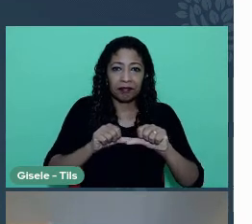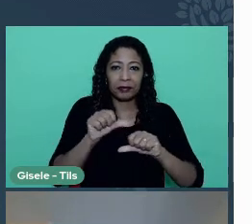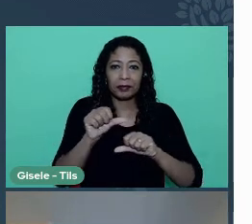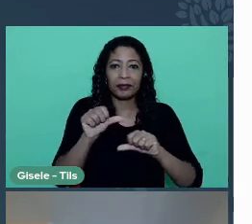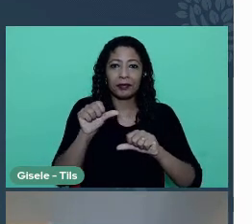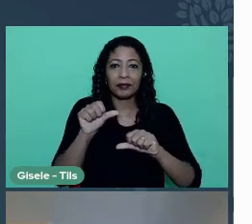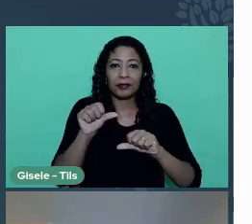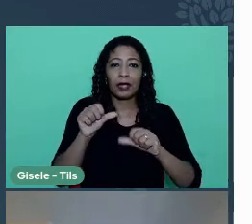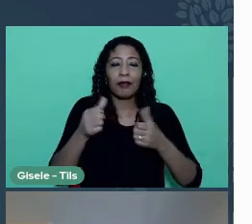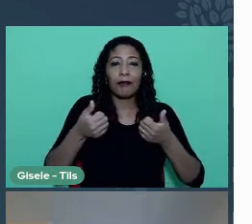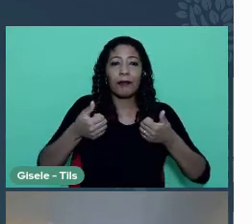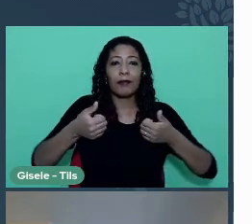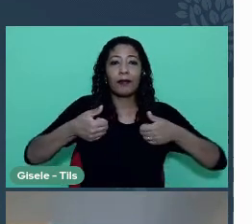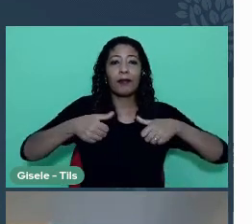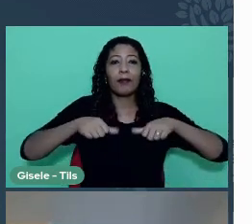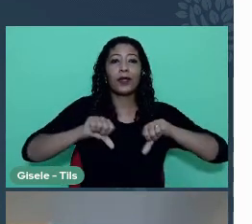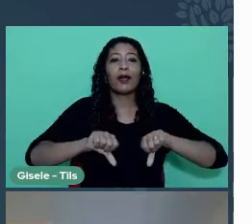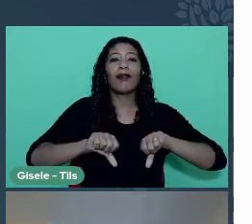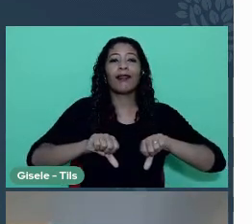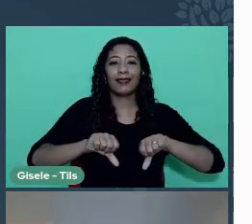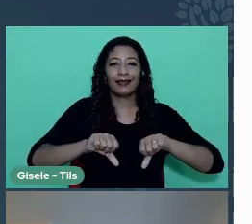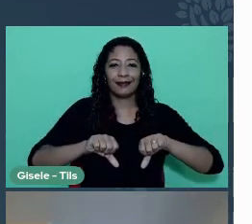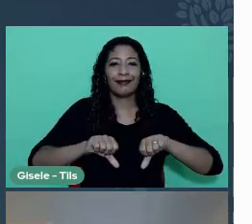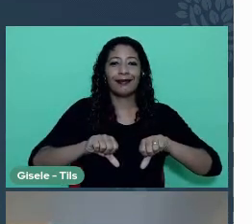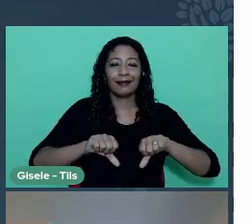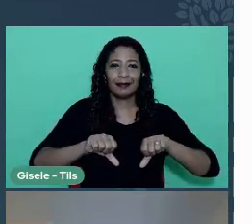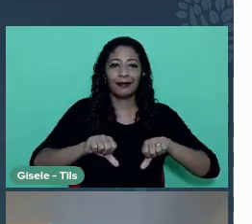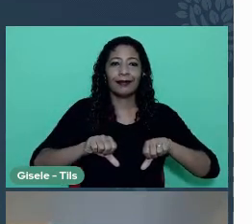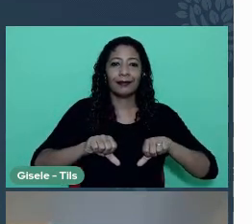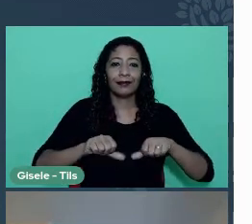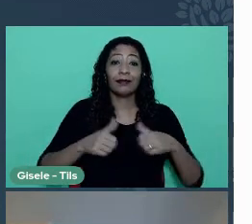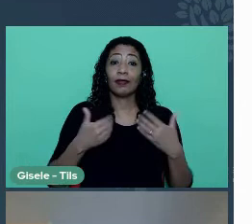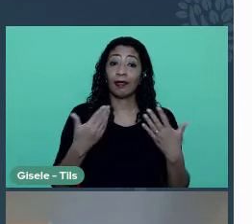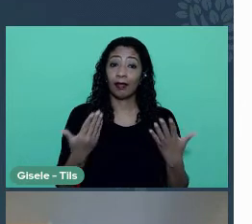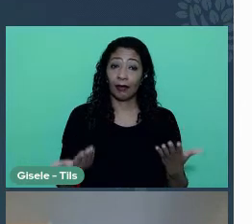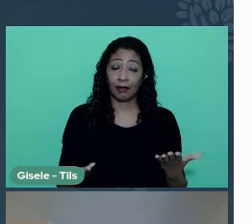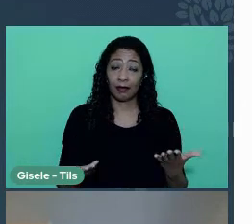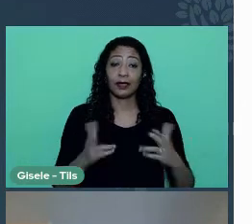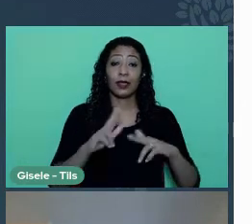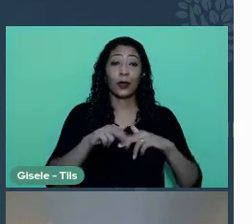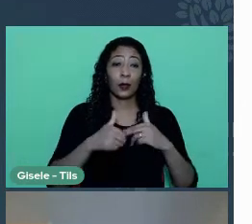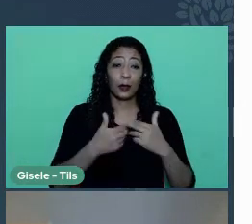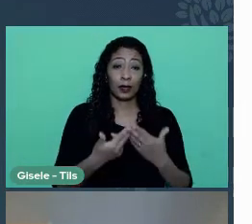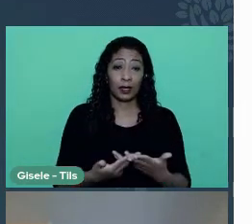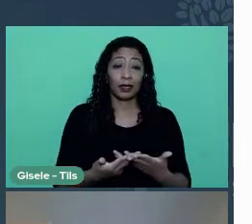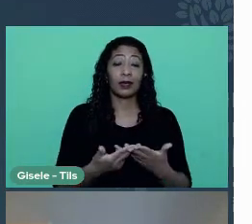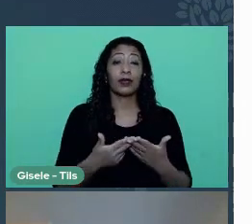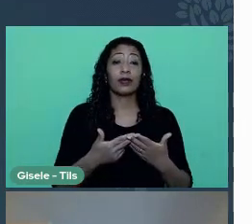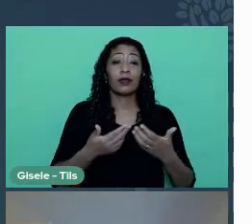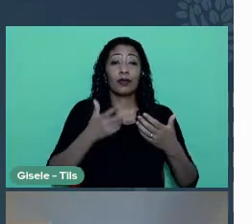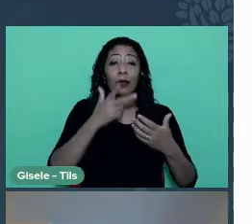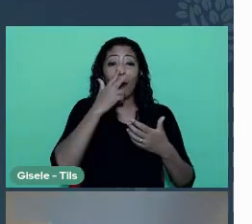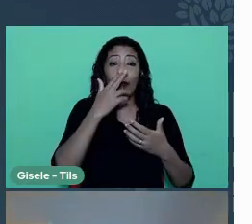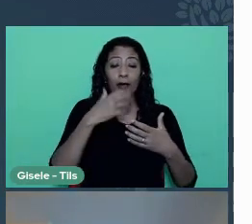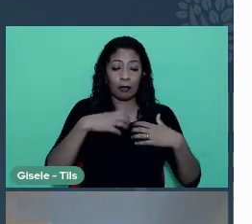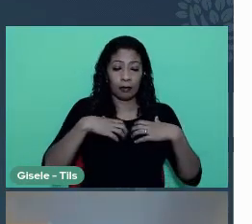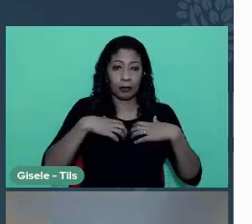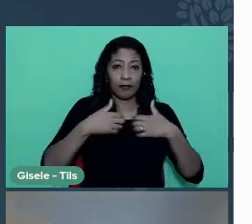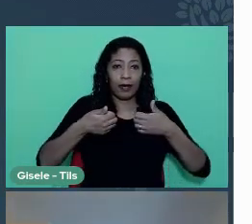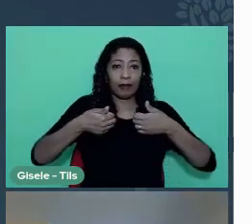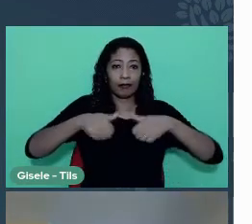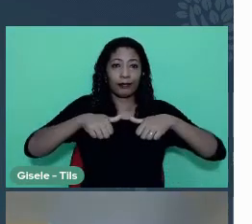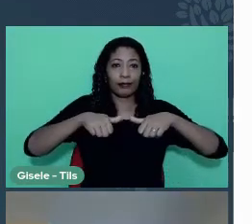vão piorando tudo isso. Talvez esta seja uma das situações que a gente vai agravando. Então, a gente tem que